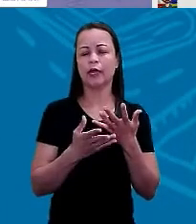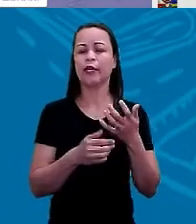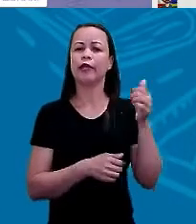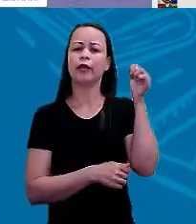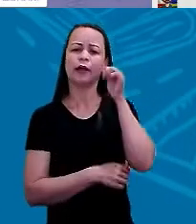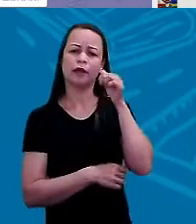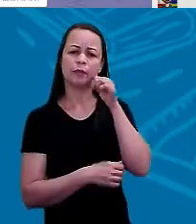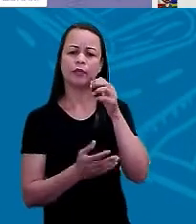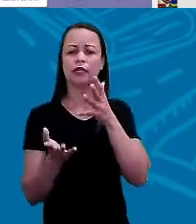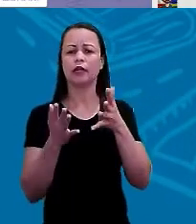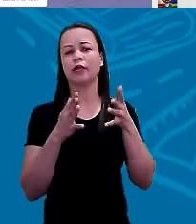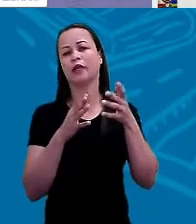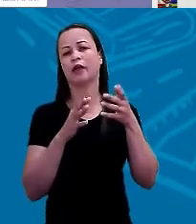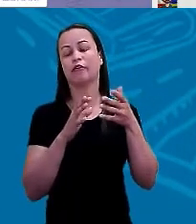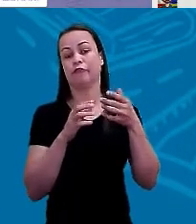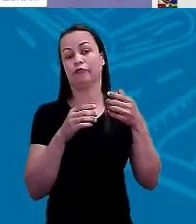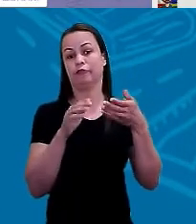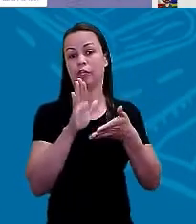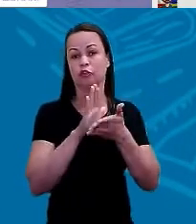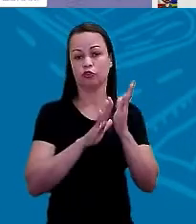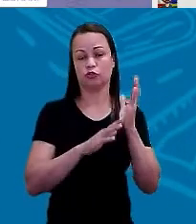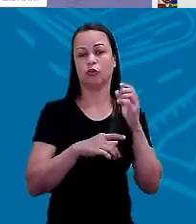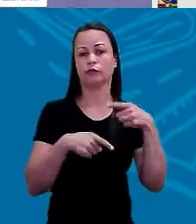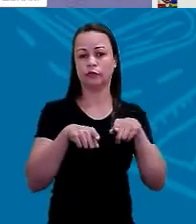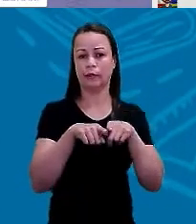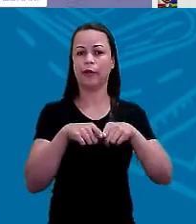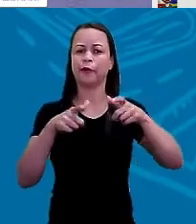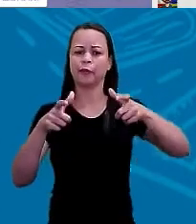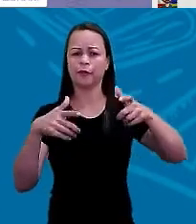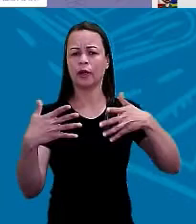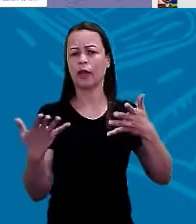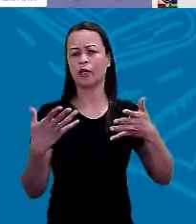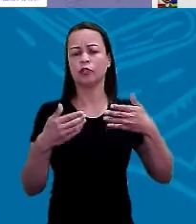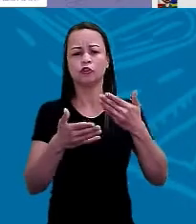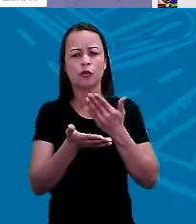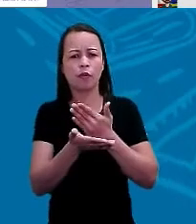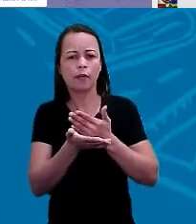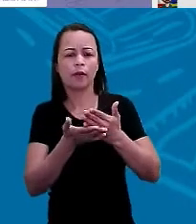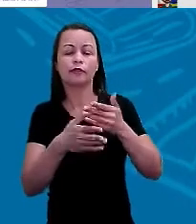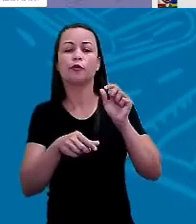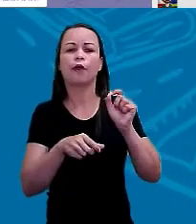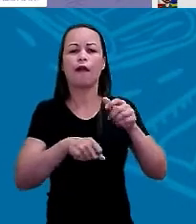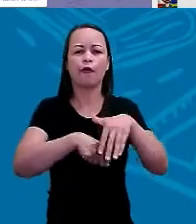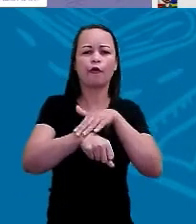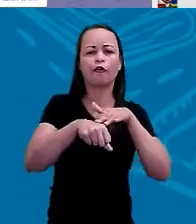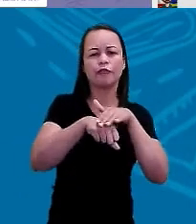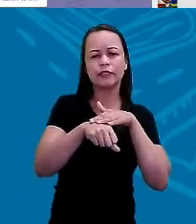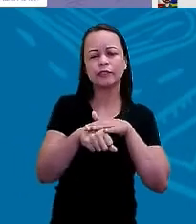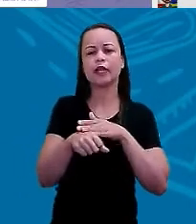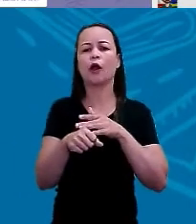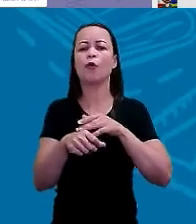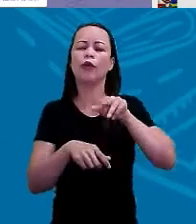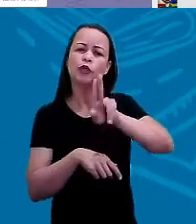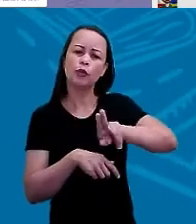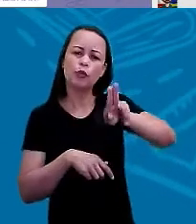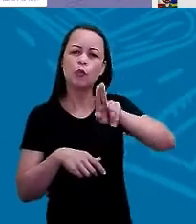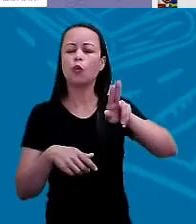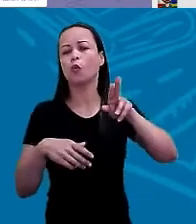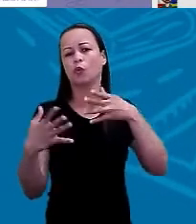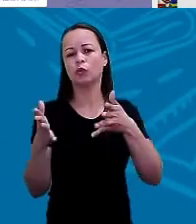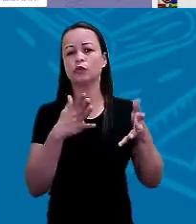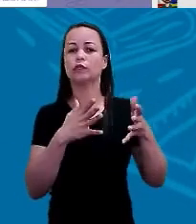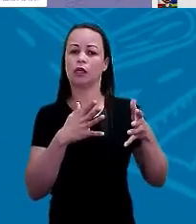passar o carnaval, né, em um determinado lugar e eles começam a conversar e para isso eles usam muitos termos